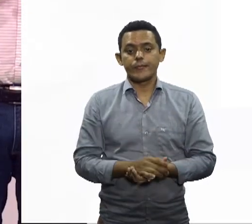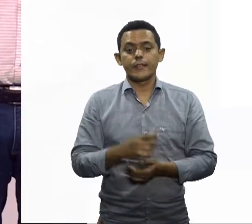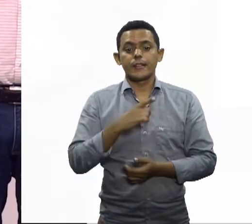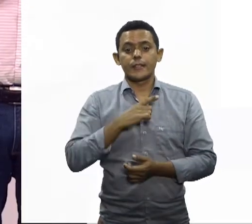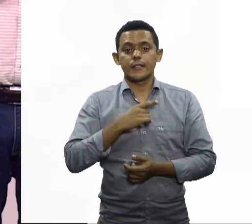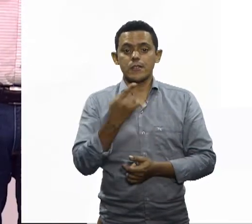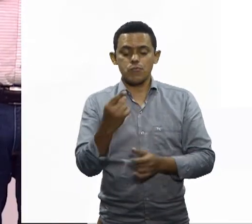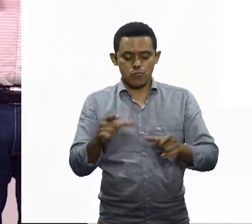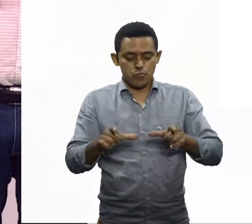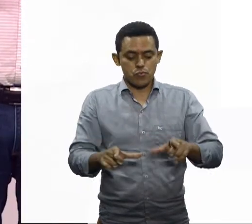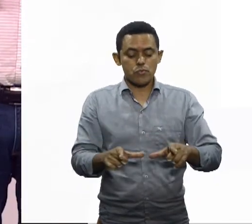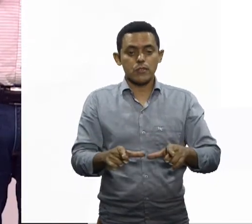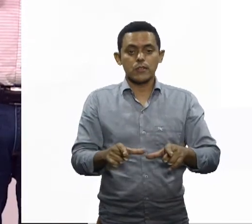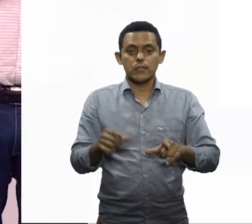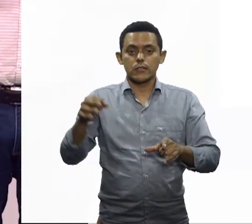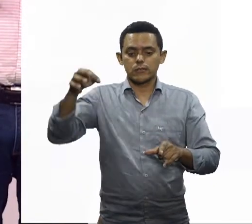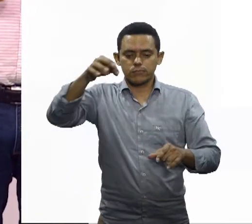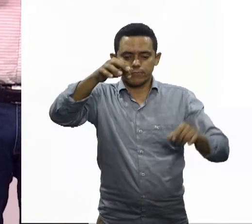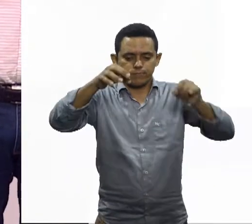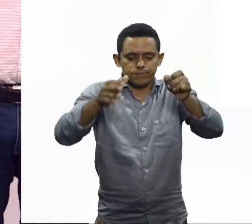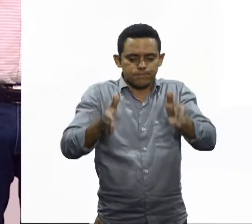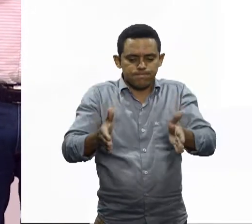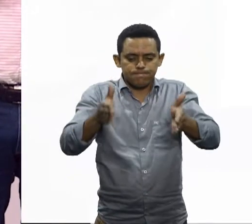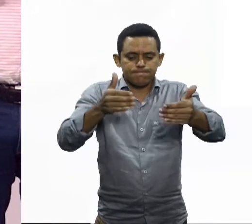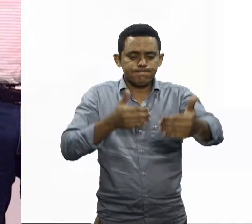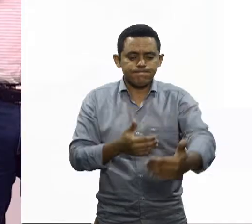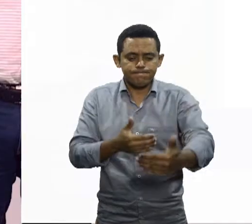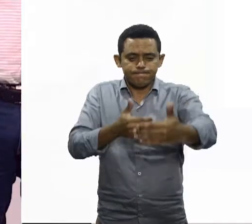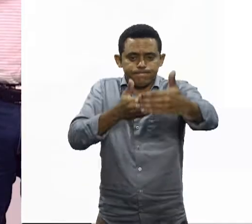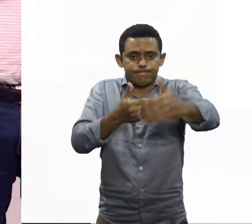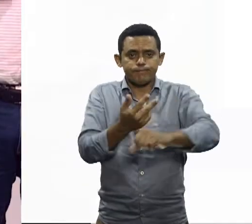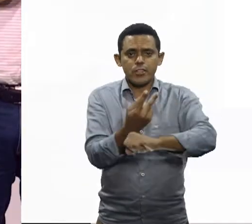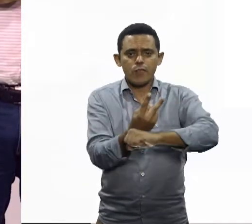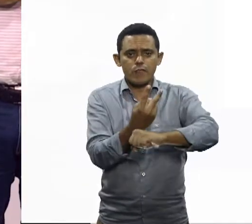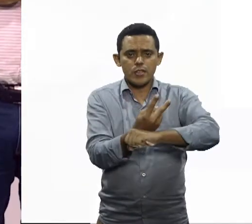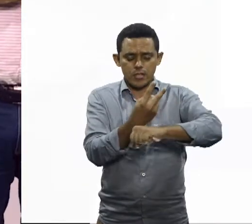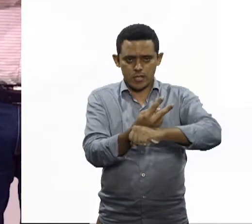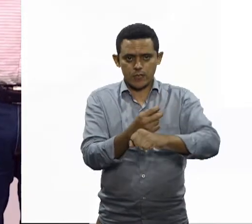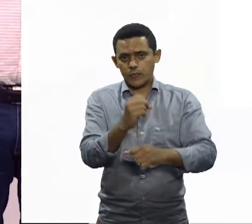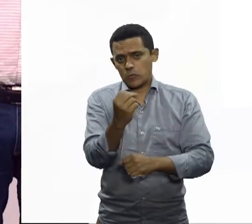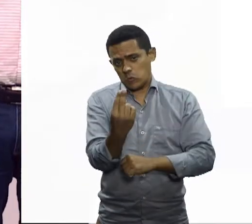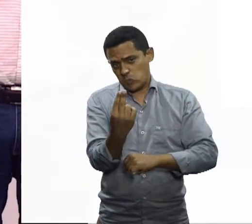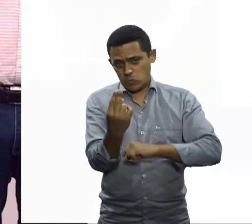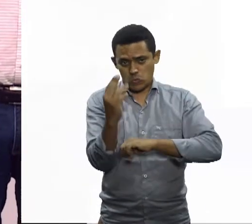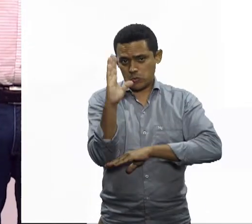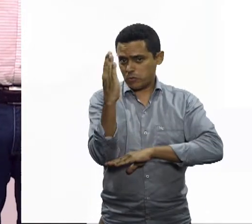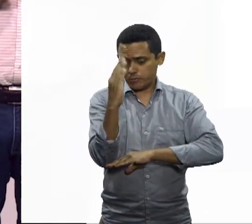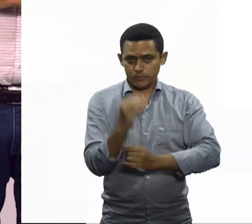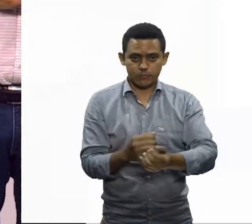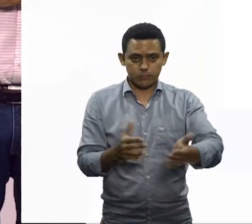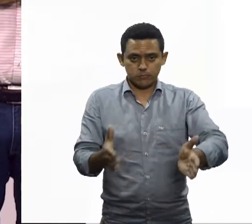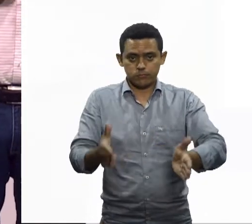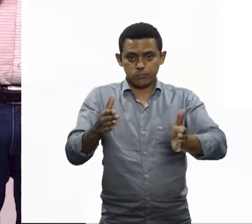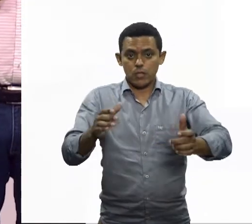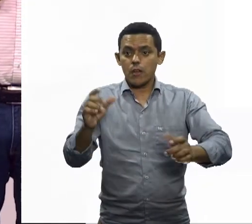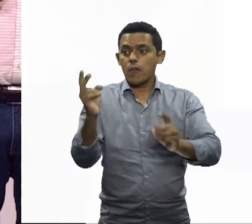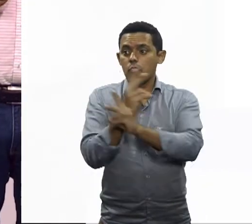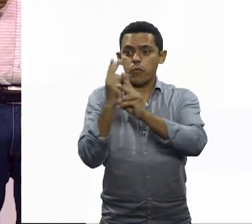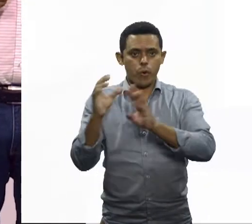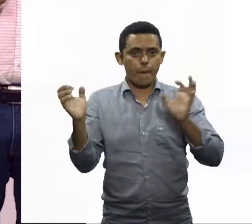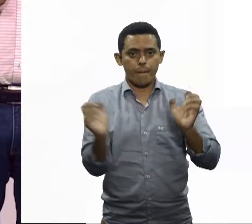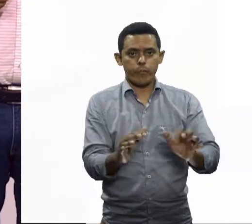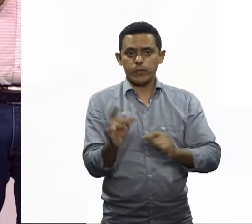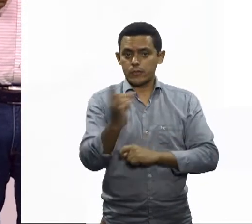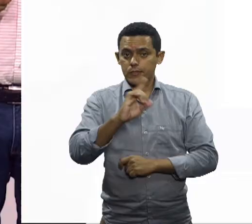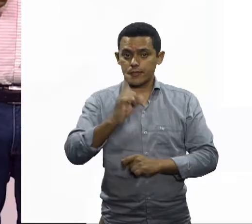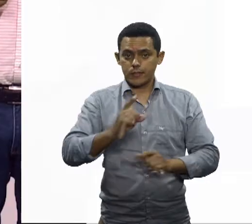analítica. Às vezes elas vêm dentro de uma caixa de vidro ou uma caixa toda de madeira, onde não pode levar vento nenhum. Então, o que